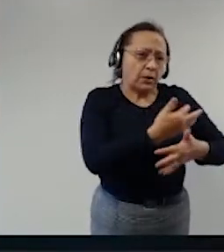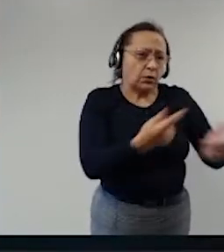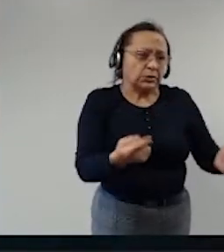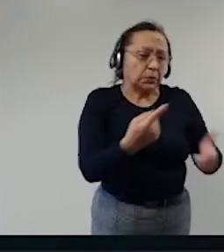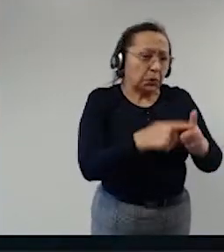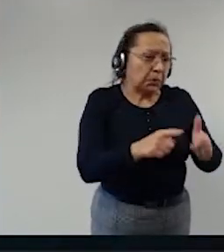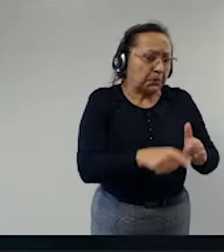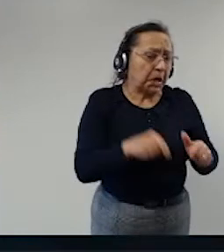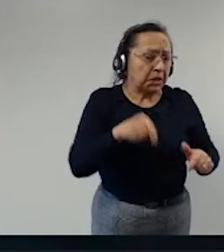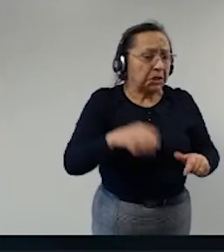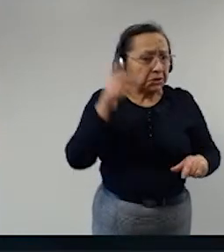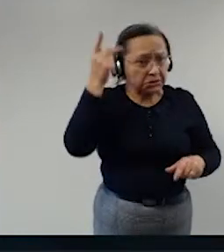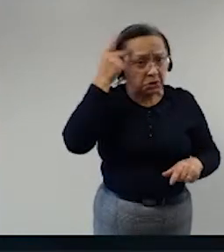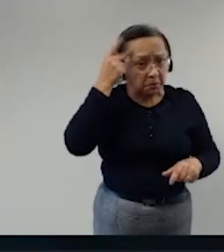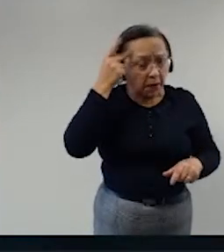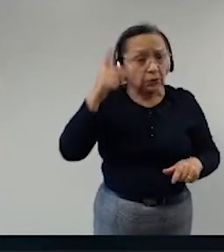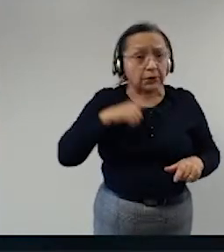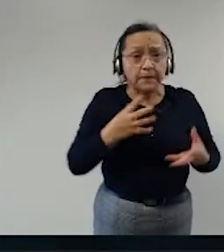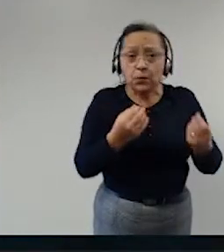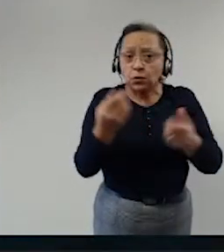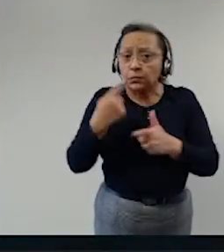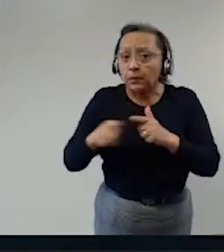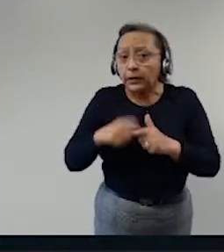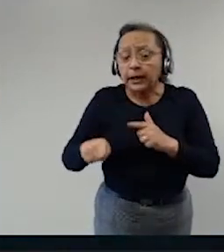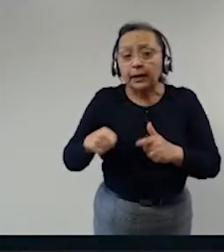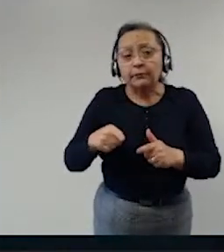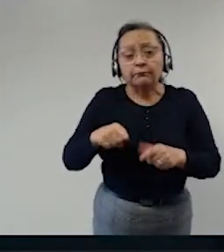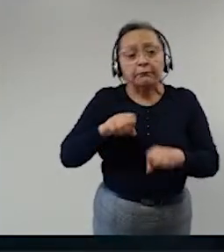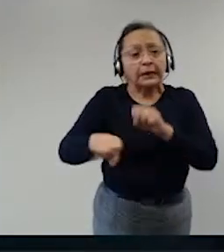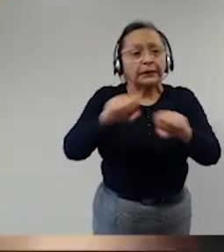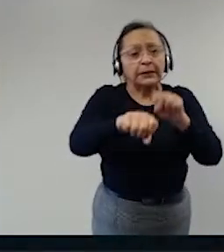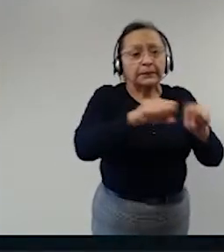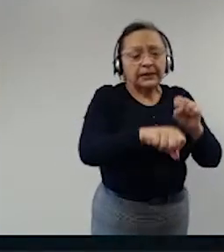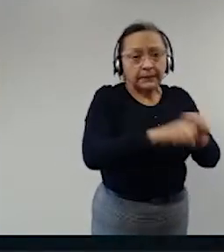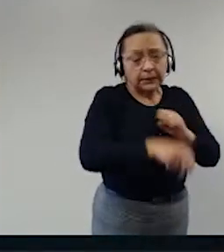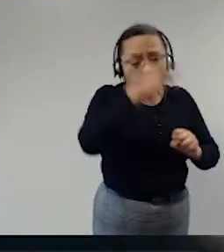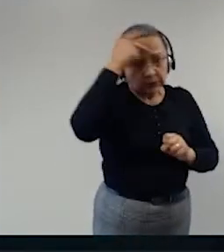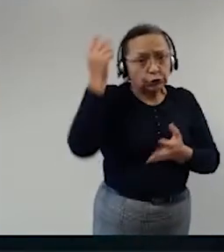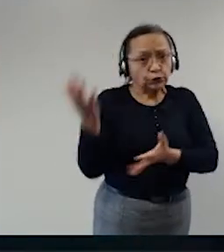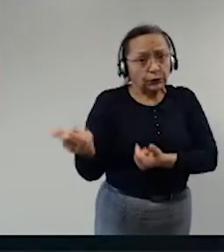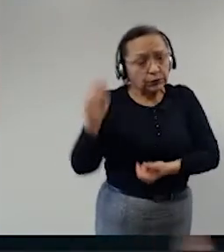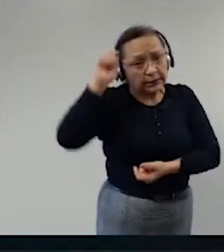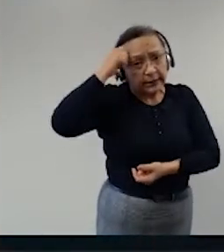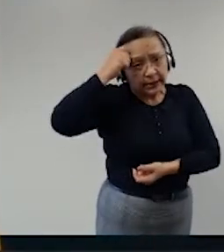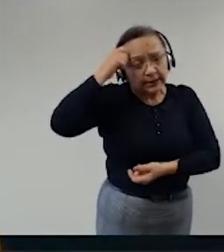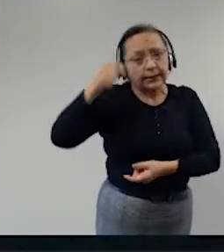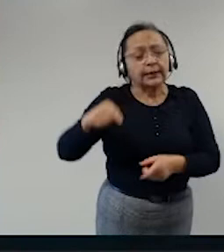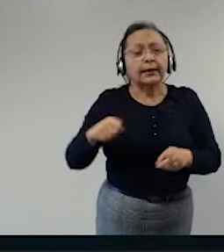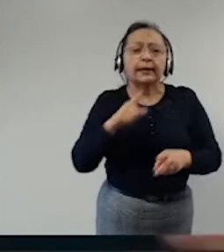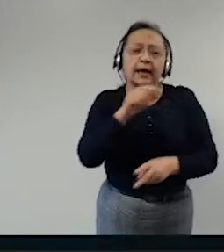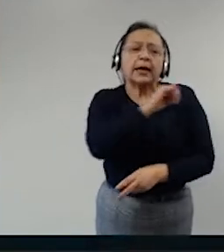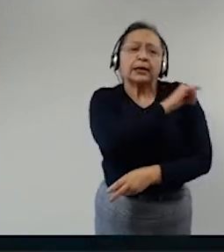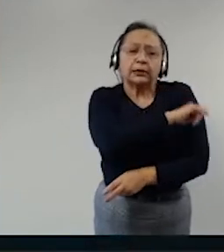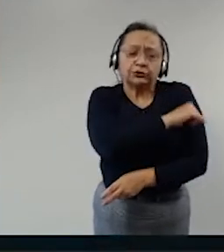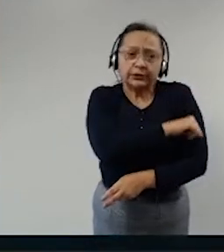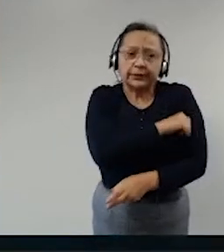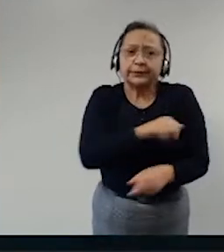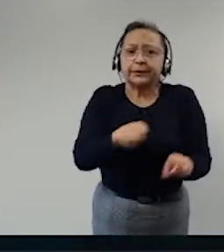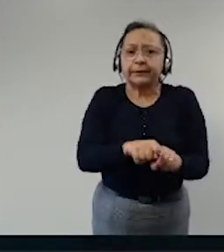em relação à matança da juventude negra, ou no Rio de Janeiro, e aí eu cito o caso da DPF 635, isso aí não